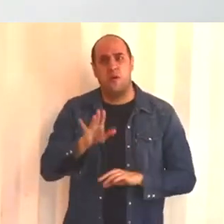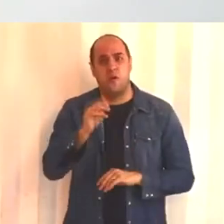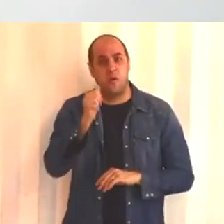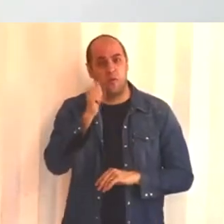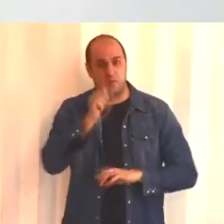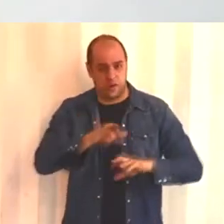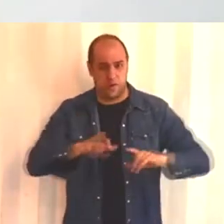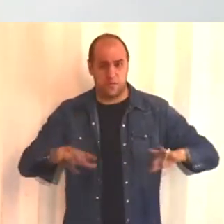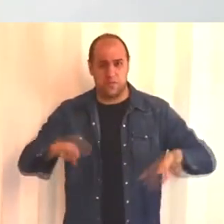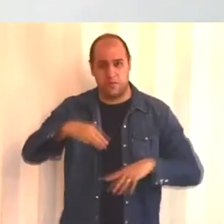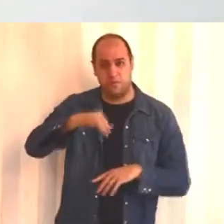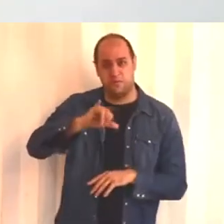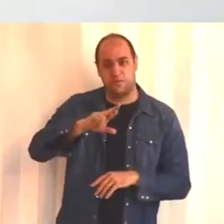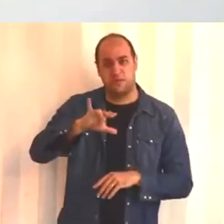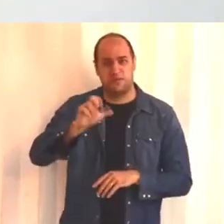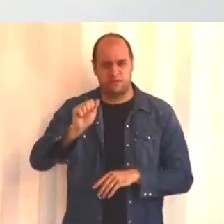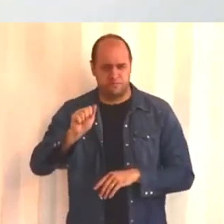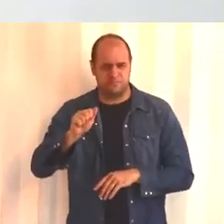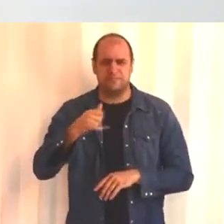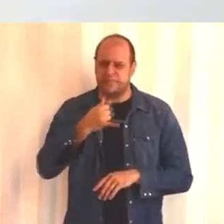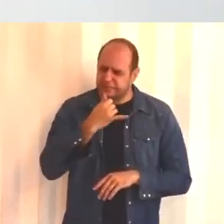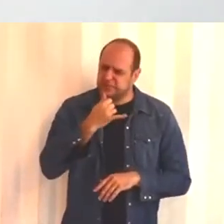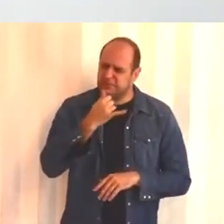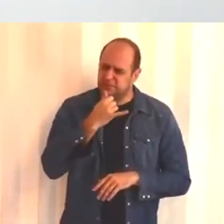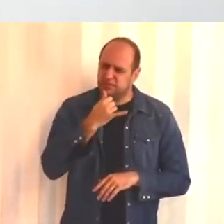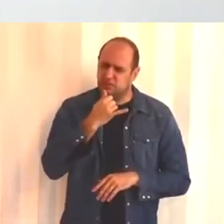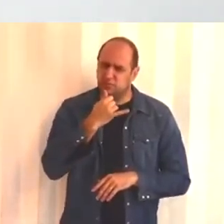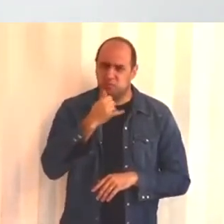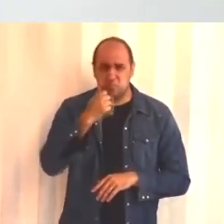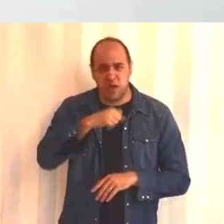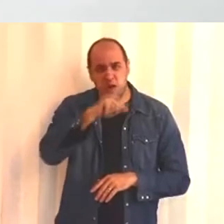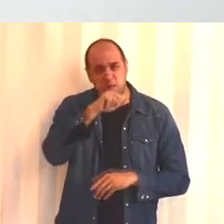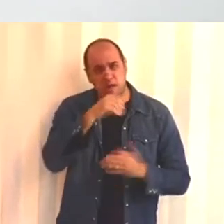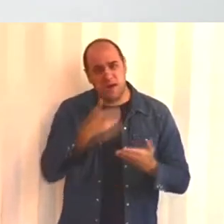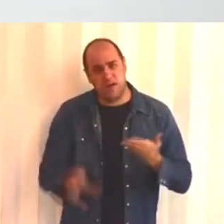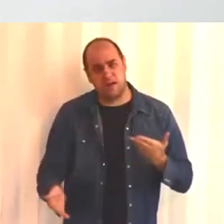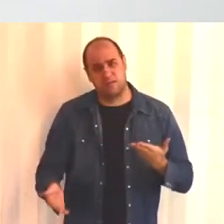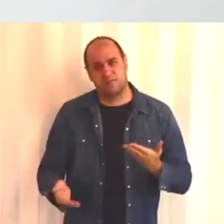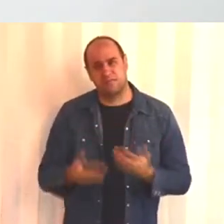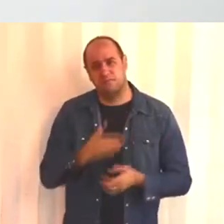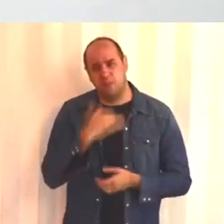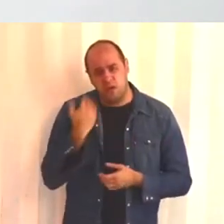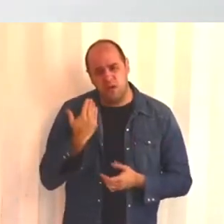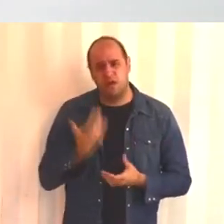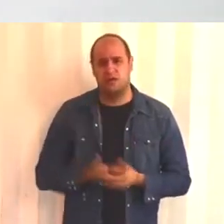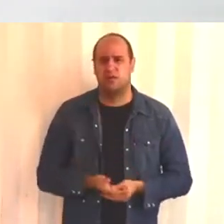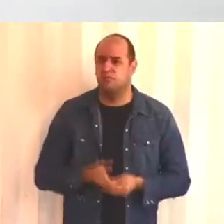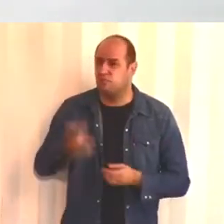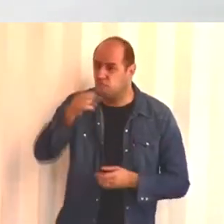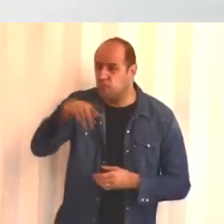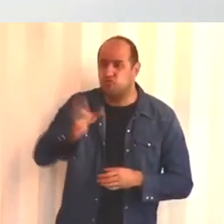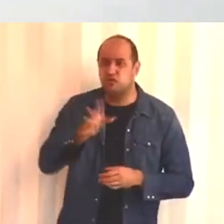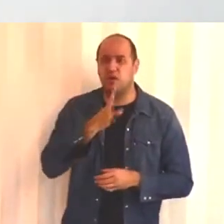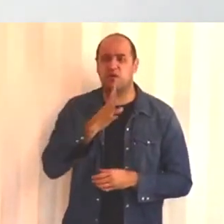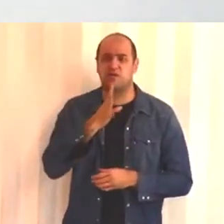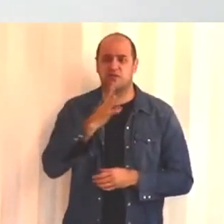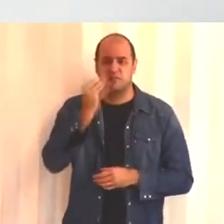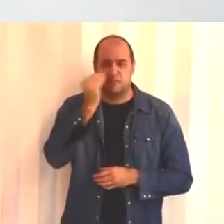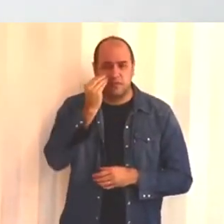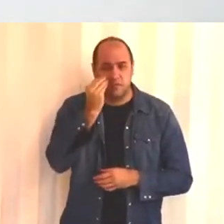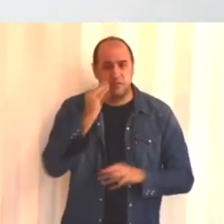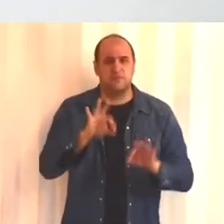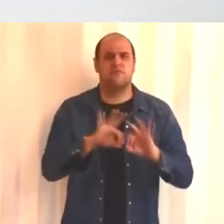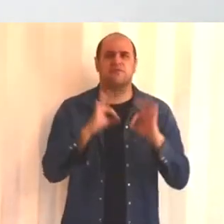triste. Ela está no conforto do Senhor, mas não é fácil. Para aqueles que já passaram por essa experiência, para aqueles que têm visto